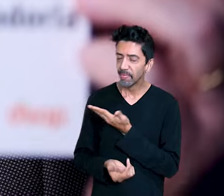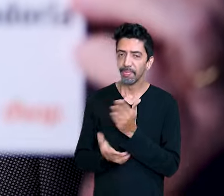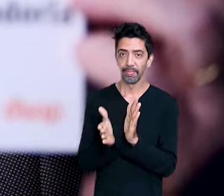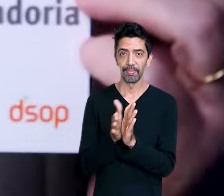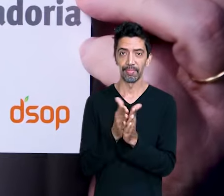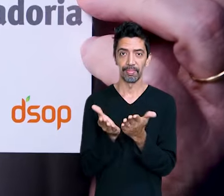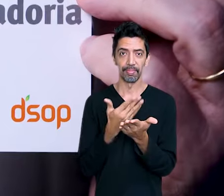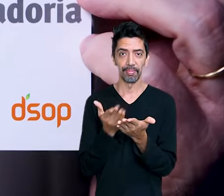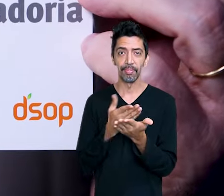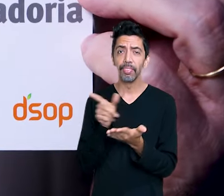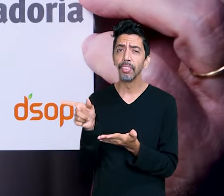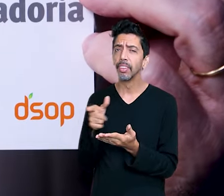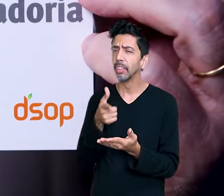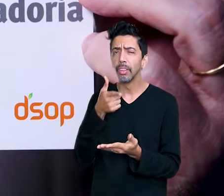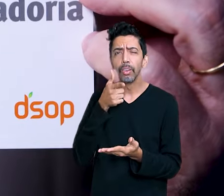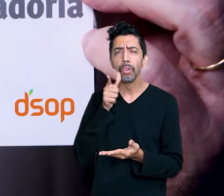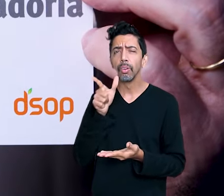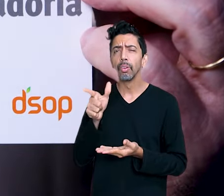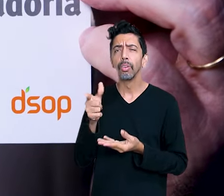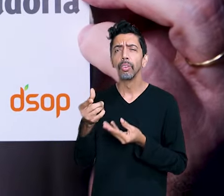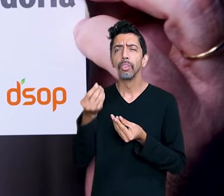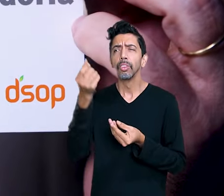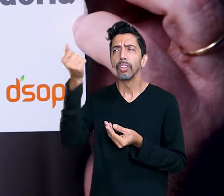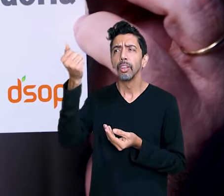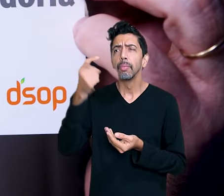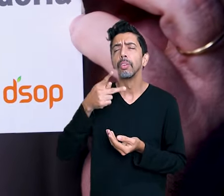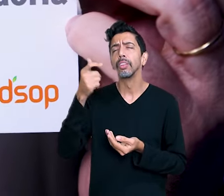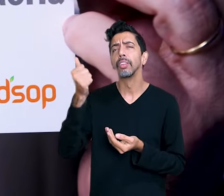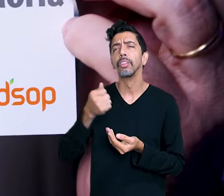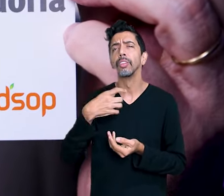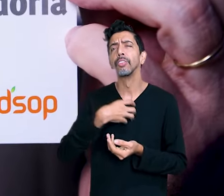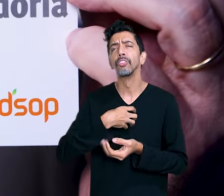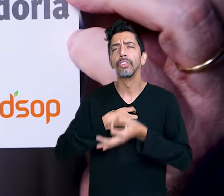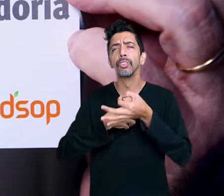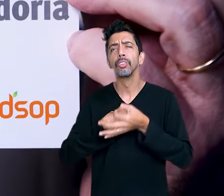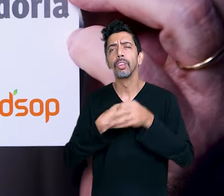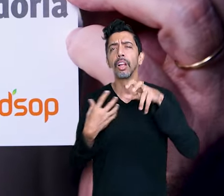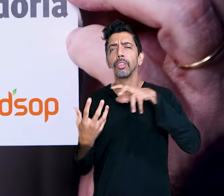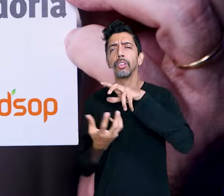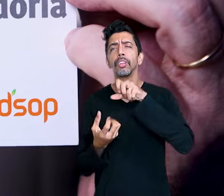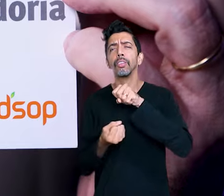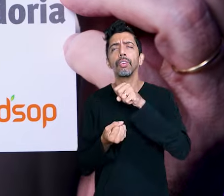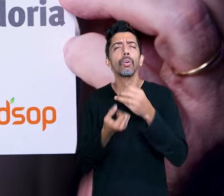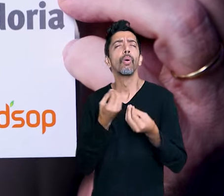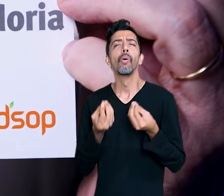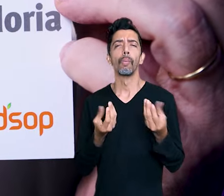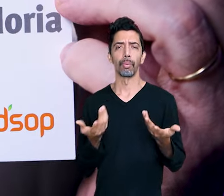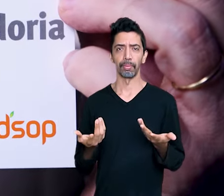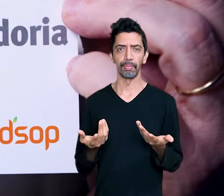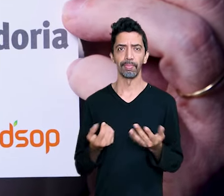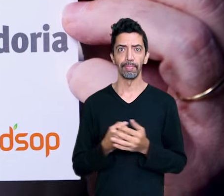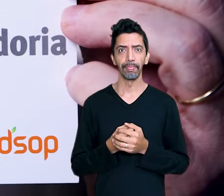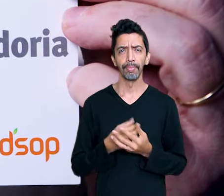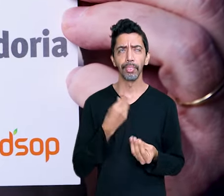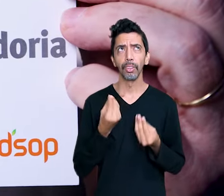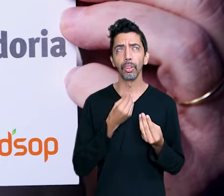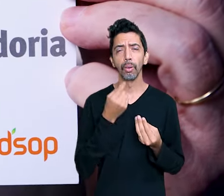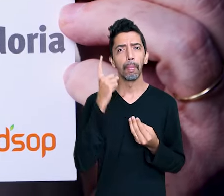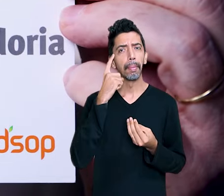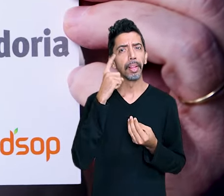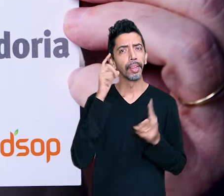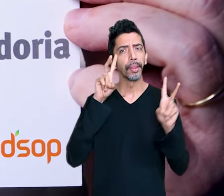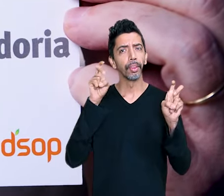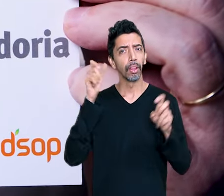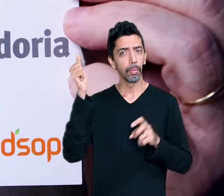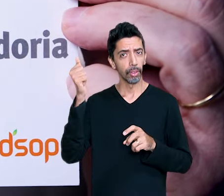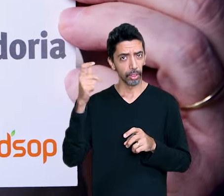Minha Aposentadoria Sustentável. Como é que eu falo de aposentadoria? Como é que eu exerço